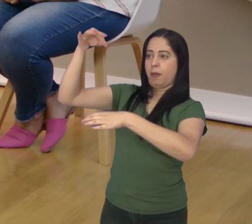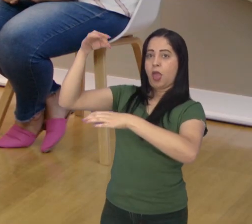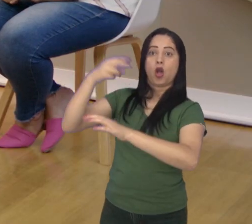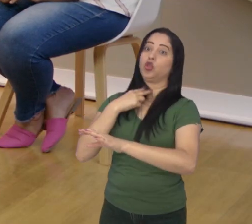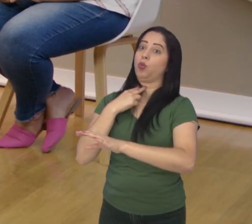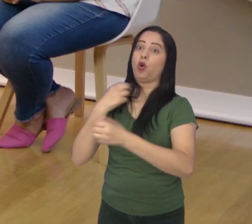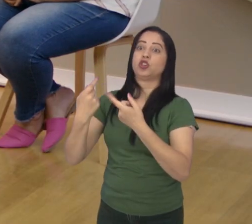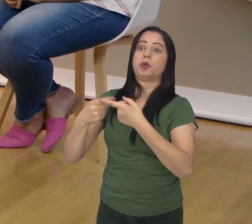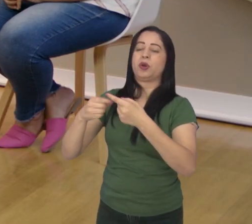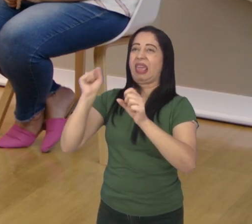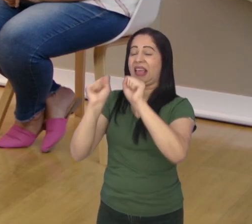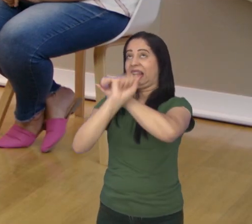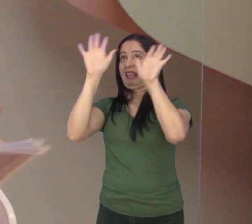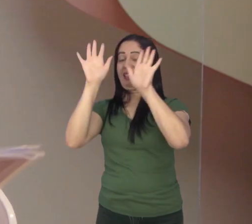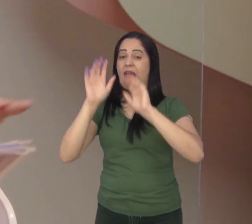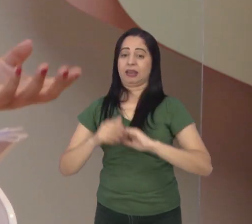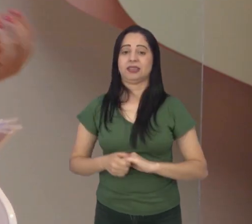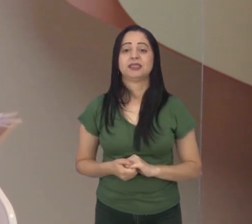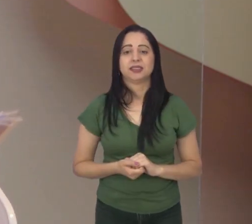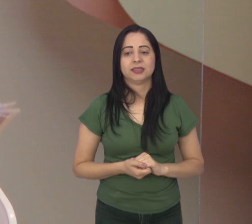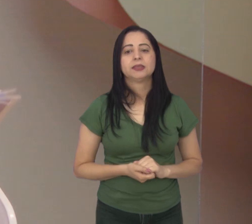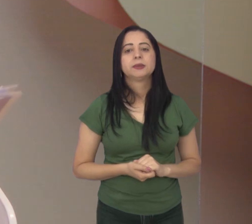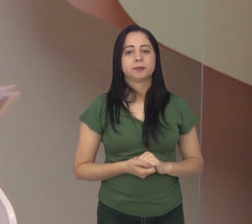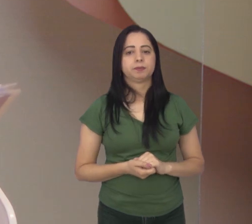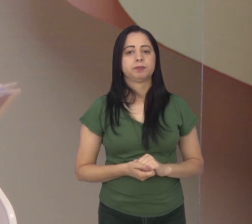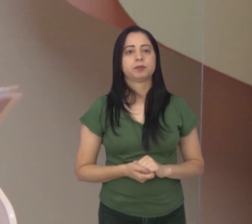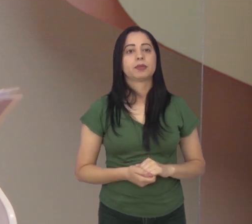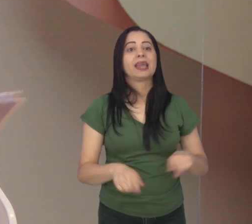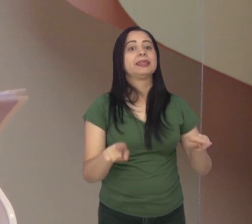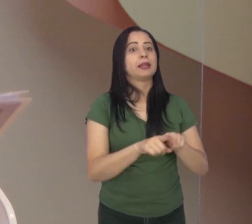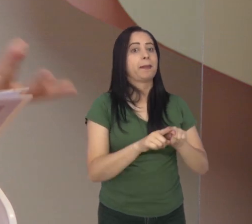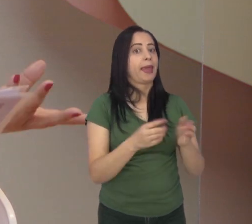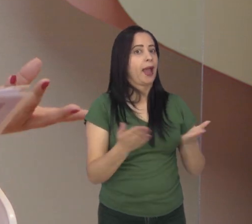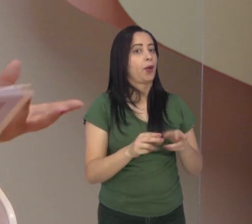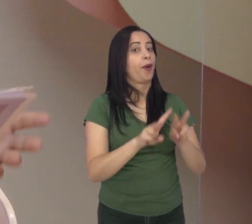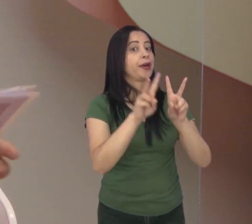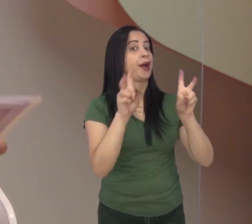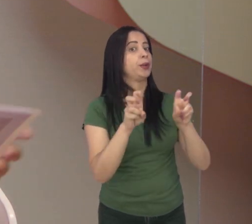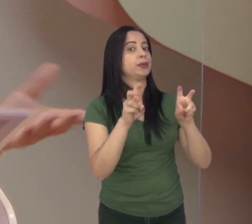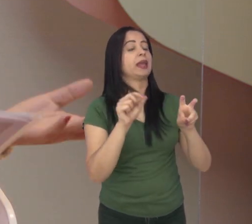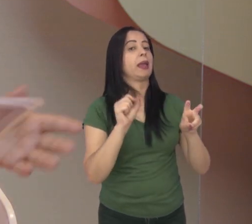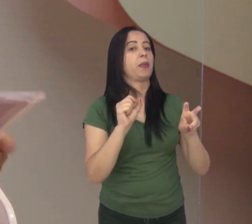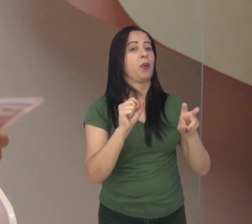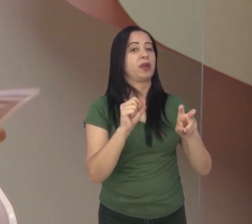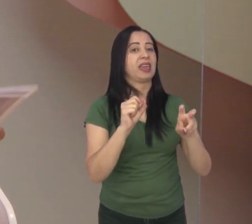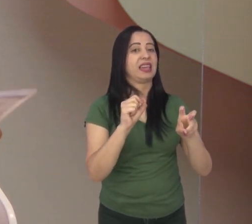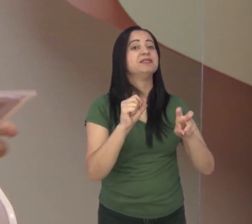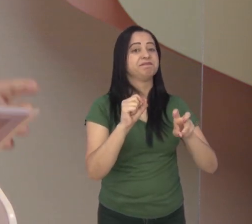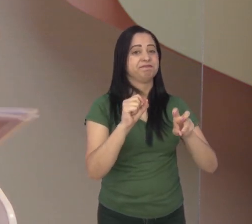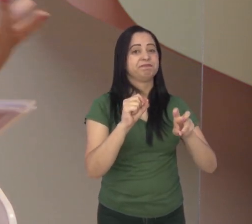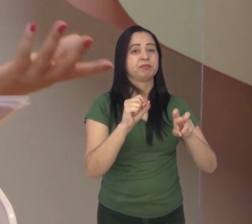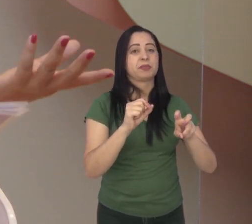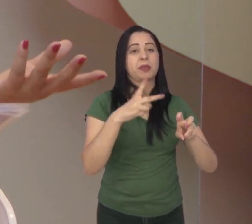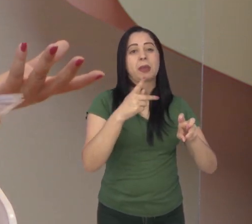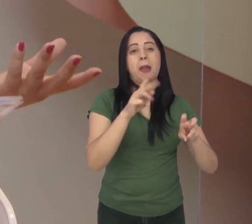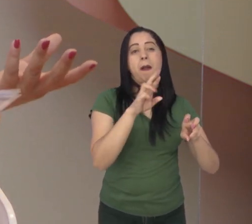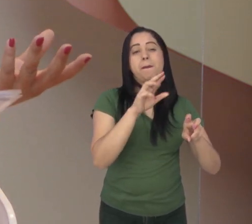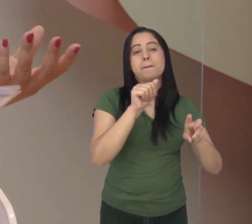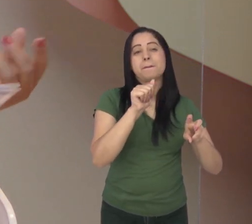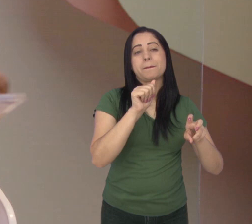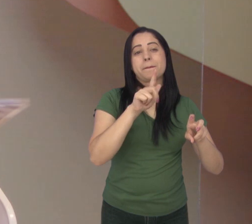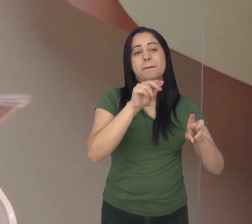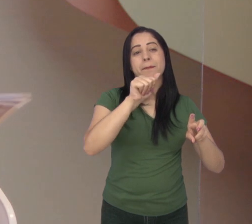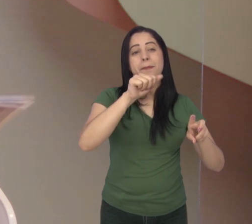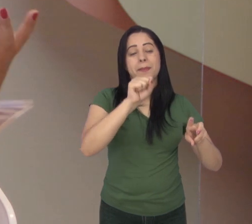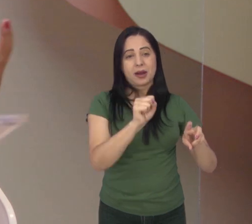Exatamente. Ótimo. Bom, e agora também a gente vai falar sobre as pragas, né? Que na maioria dos casos são insetos que sugam as folhas das nossas